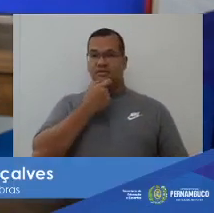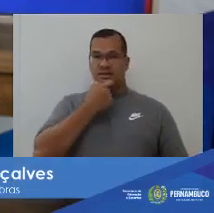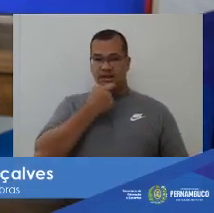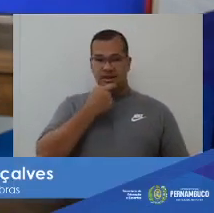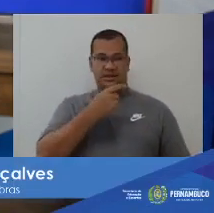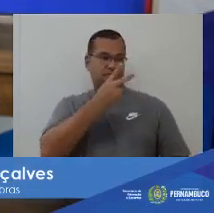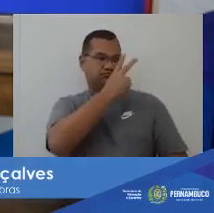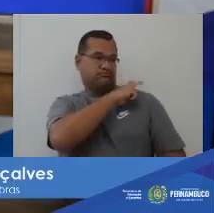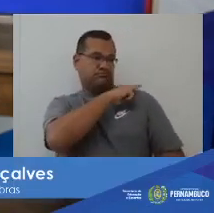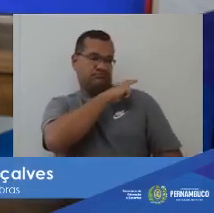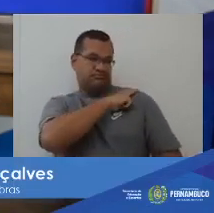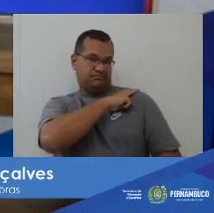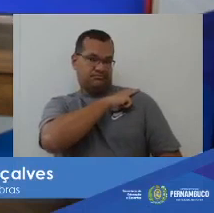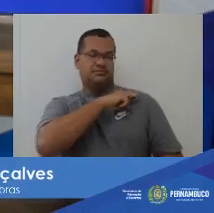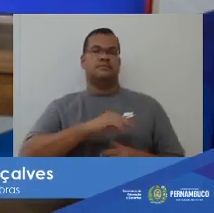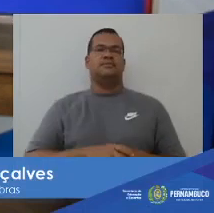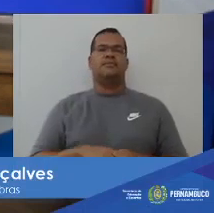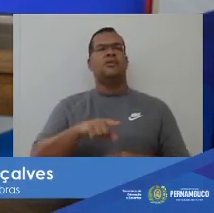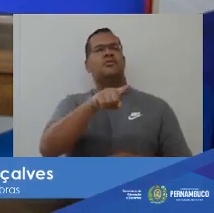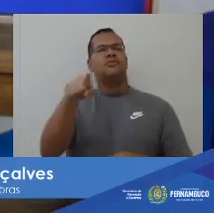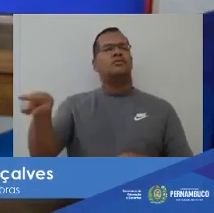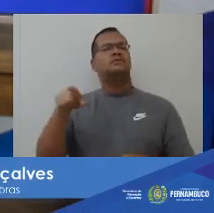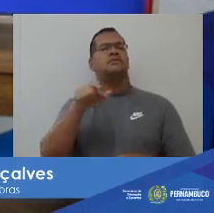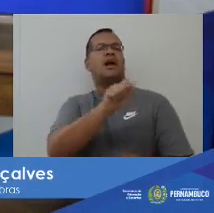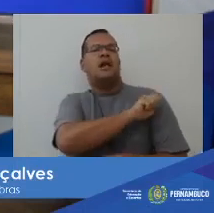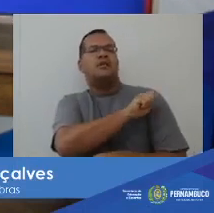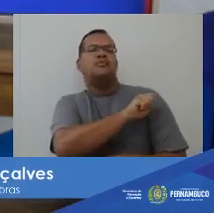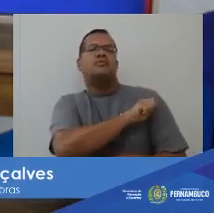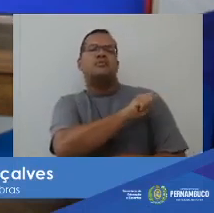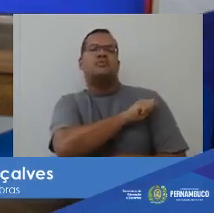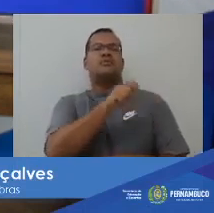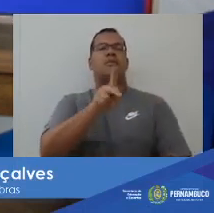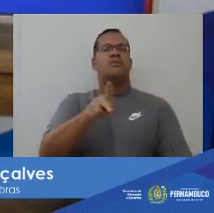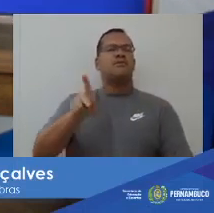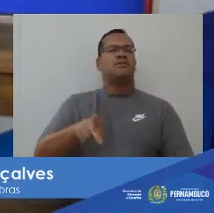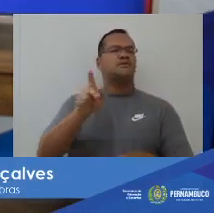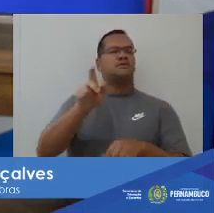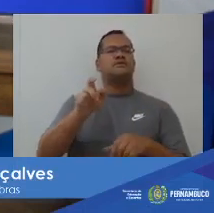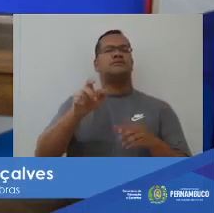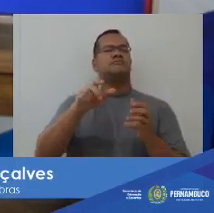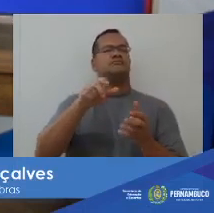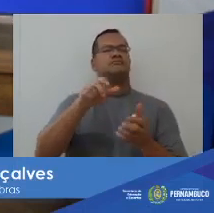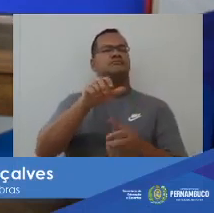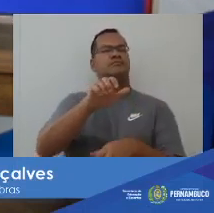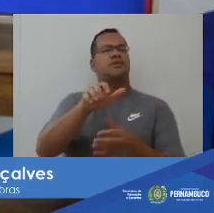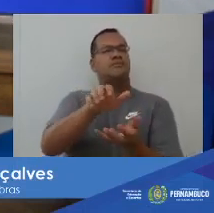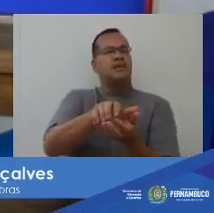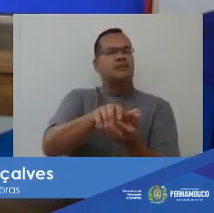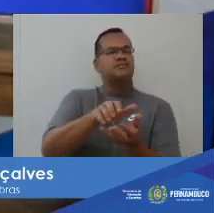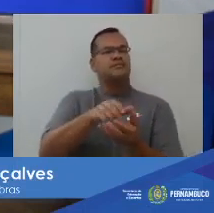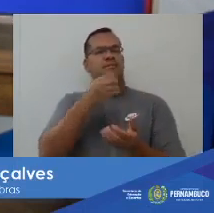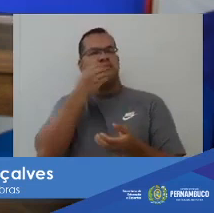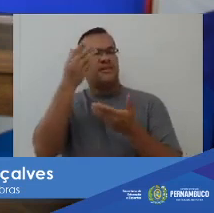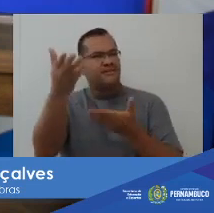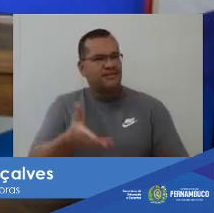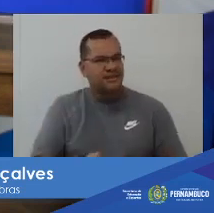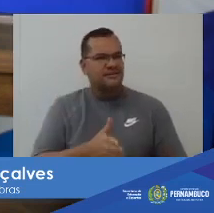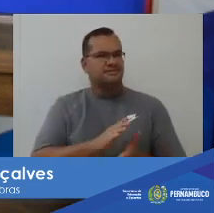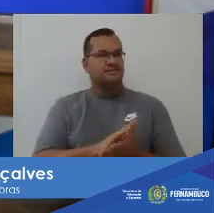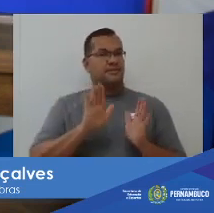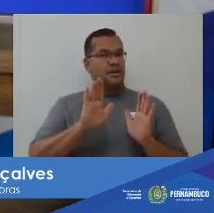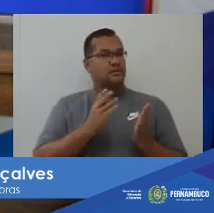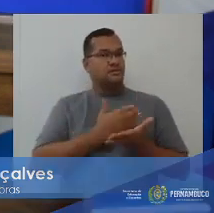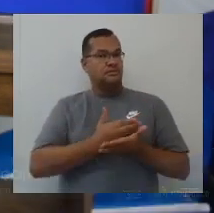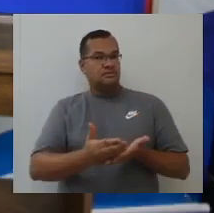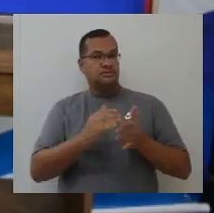2º ano do ensino médio. Você, aluno, professores de todo o estado, sejam muito bem-vindos. Antes de iniciarmos, deixa eu só dar um recado